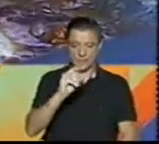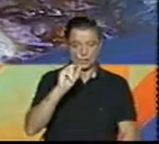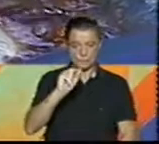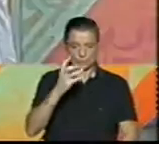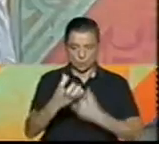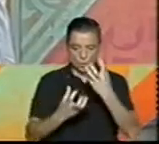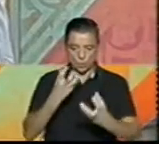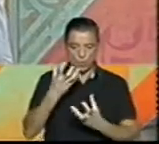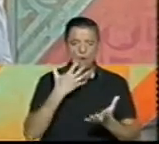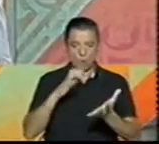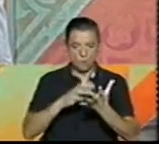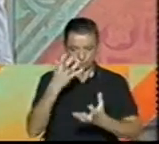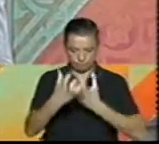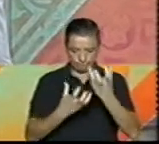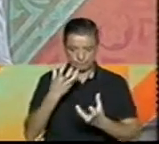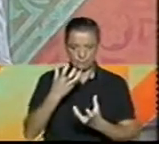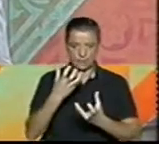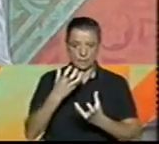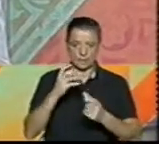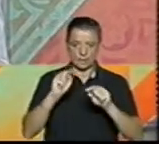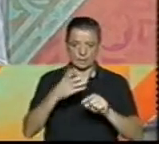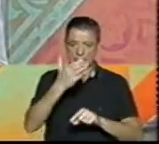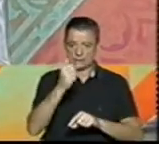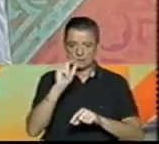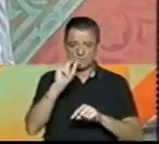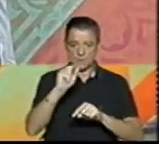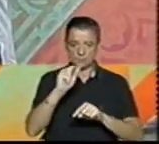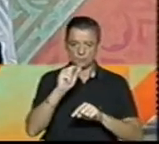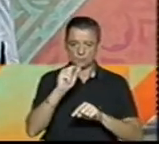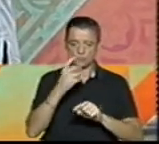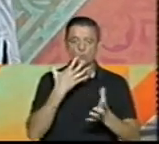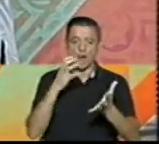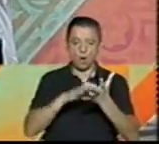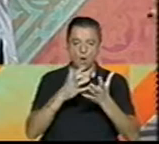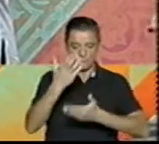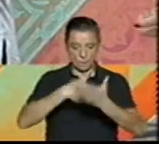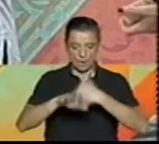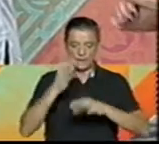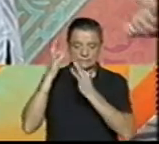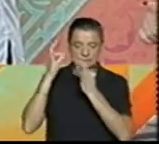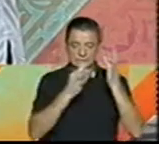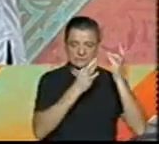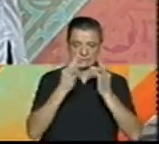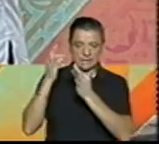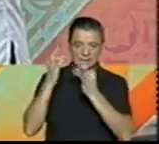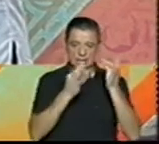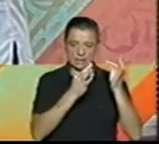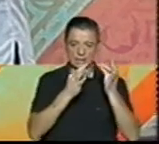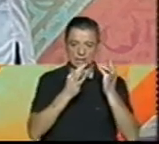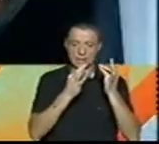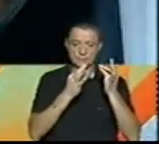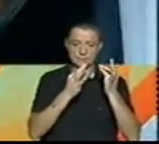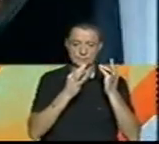arroz coze 10 minutos, é o tempo arroz vai cozer à volta de 15 minutos. Sim. Tiro a sardinha,